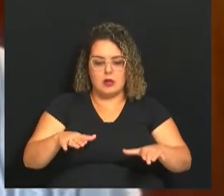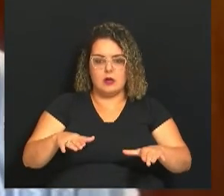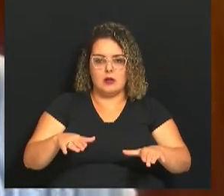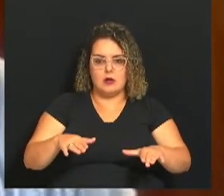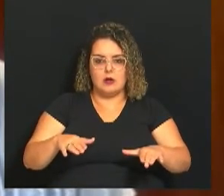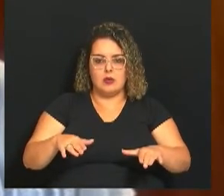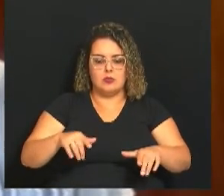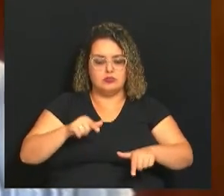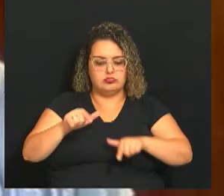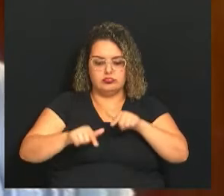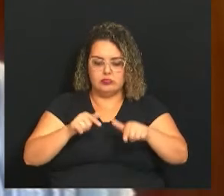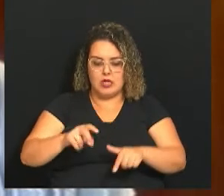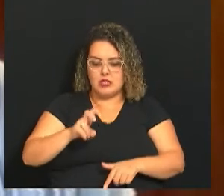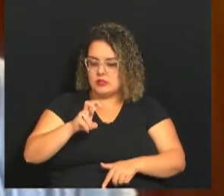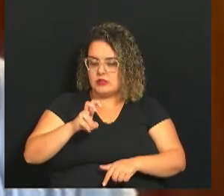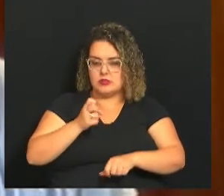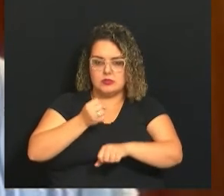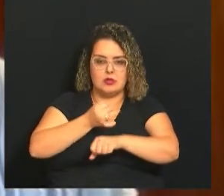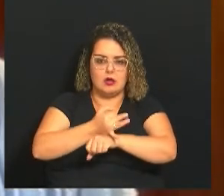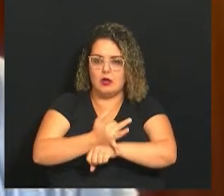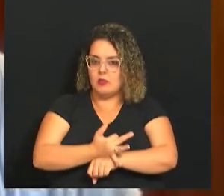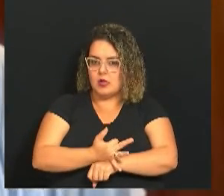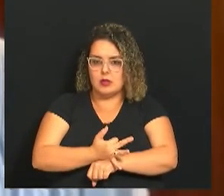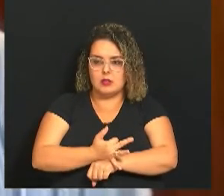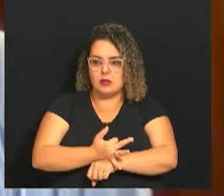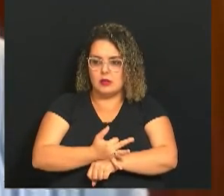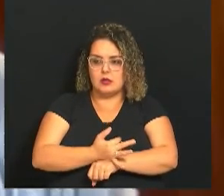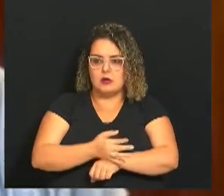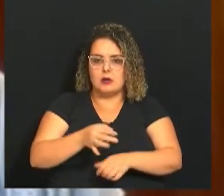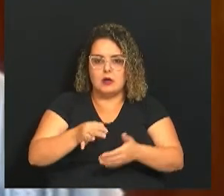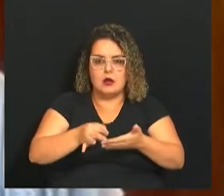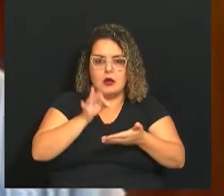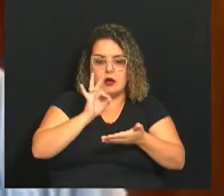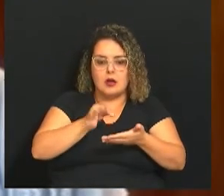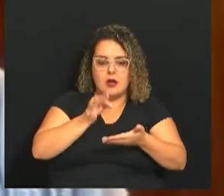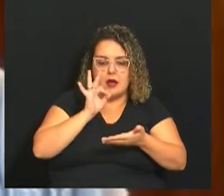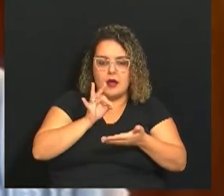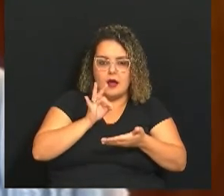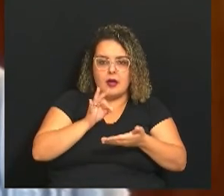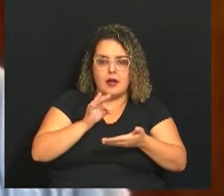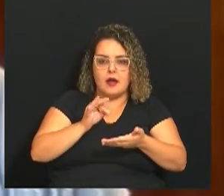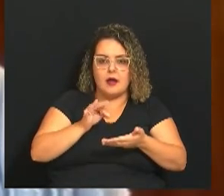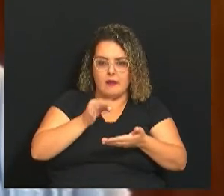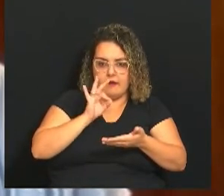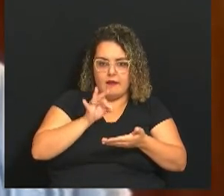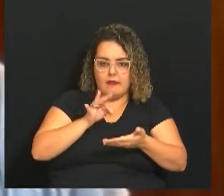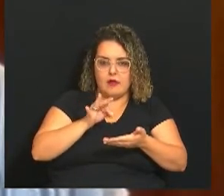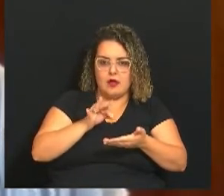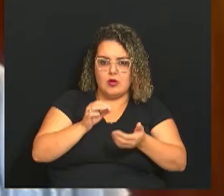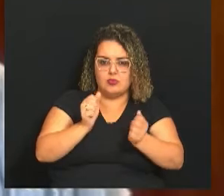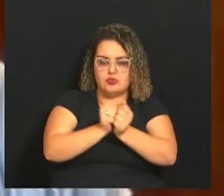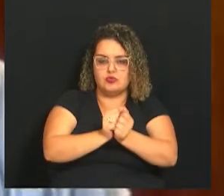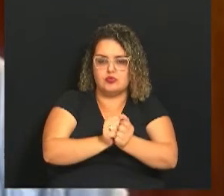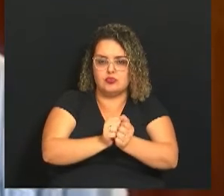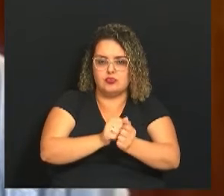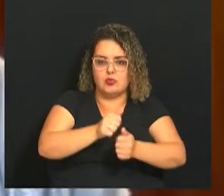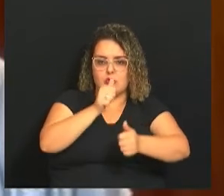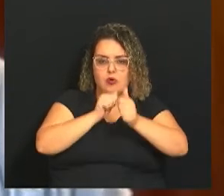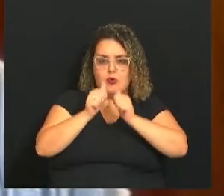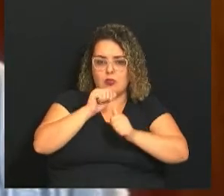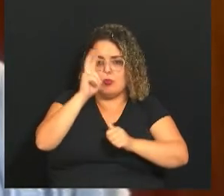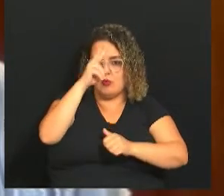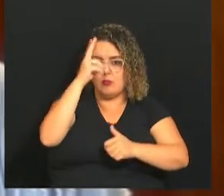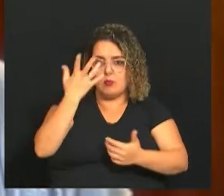5 horas da manhã estava tomando um café com pinga, para depois mexer em maquinário que você não